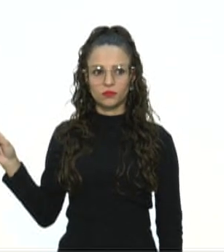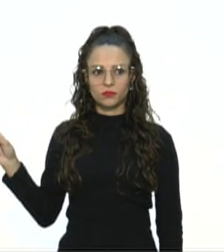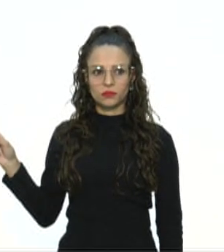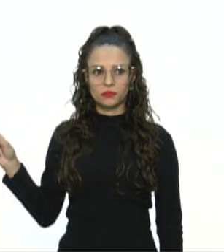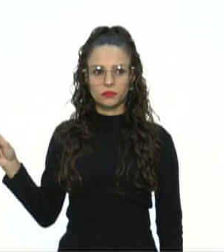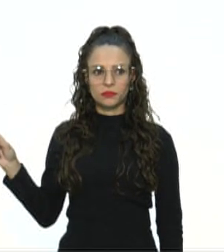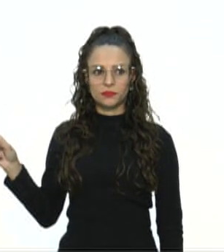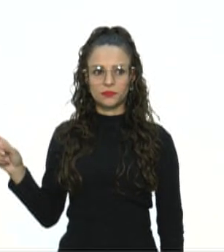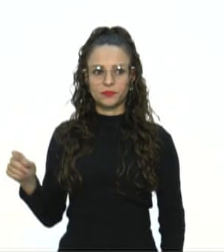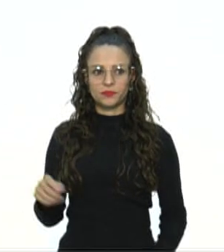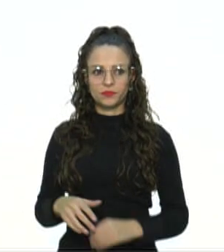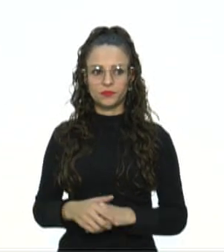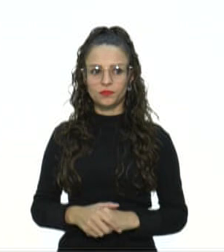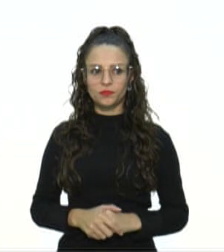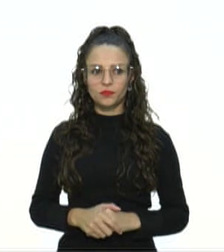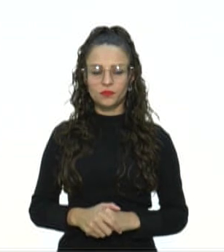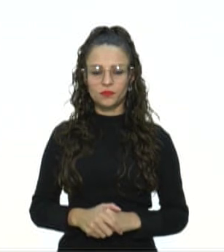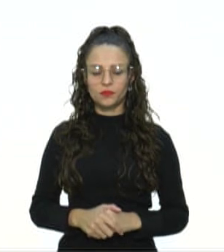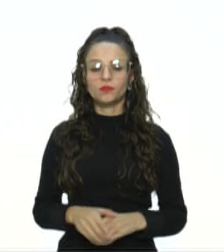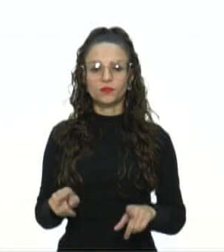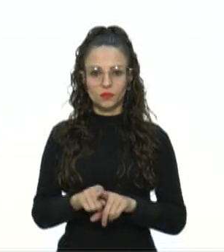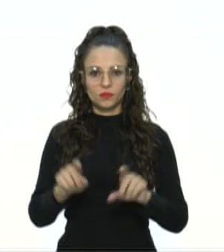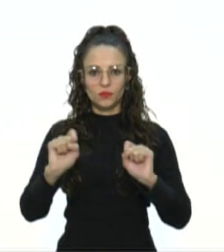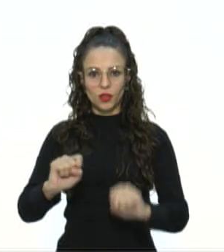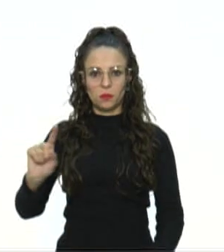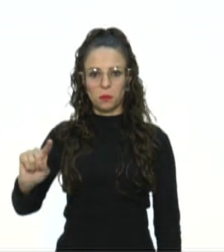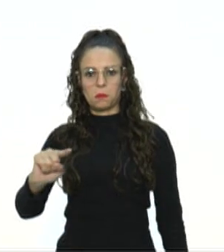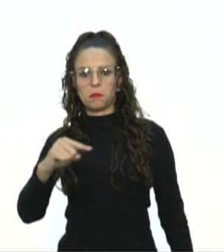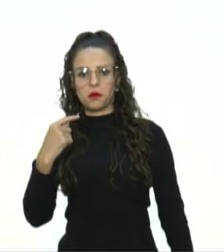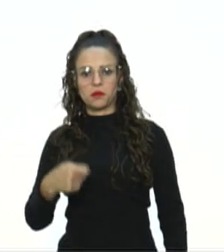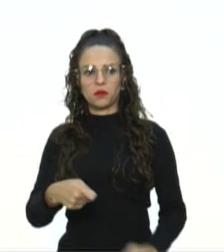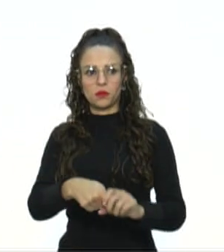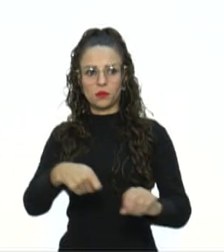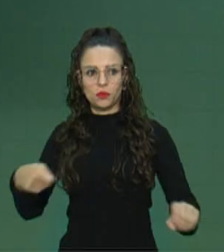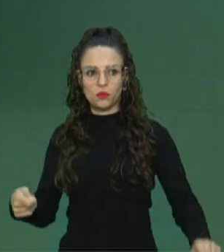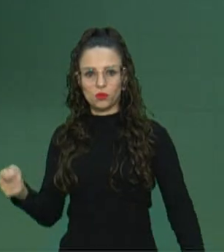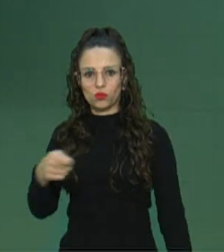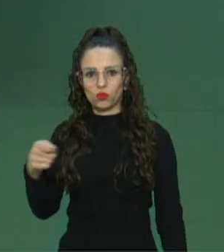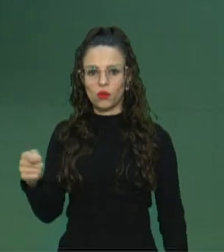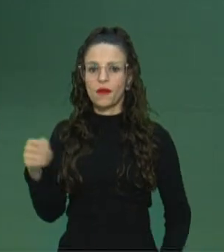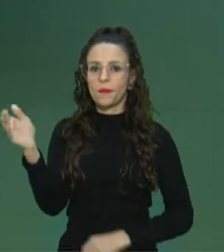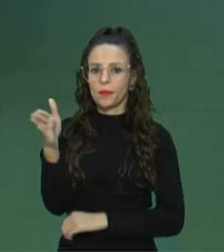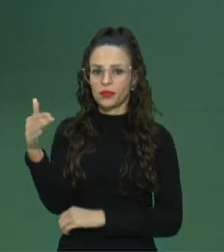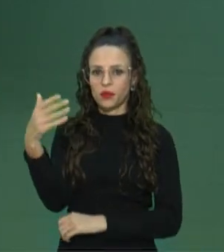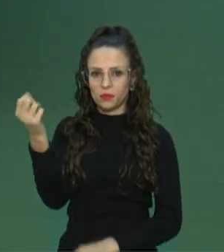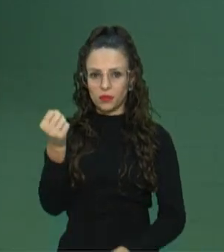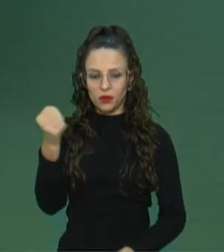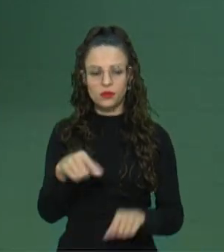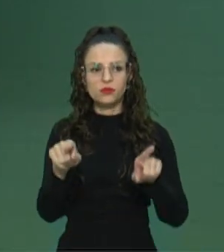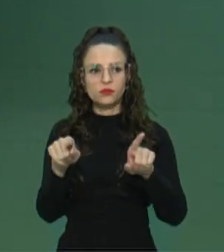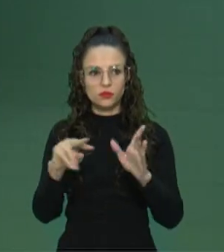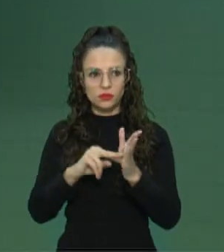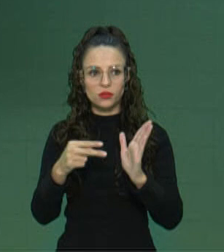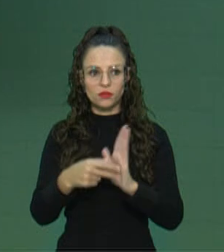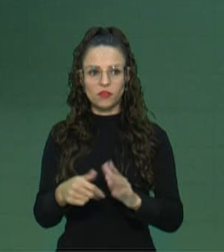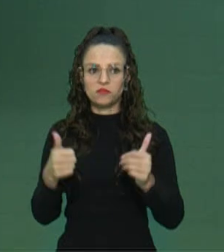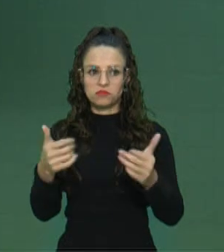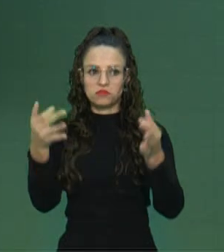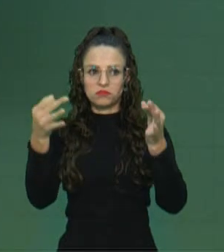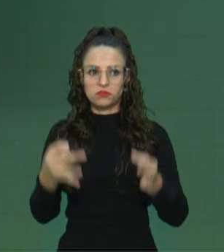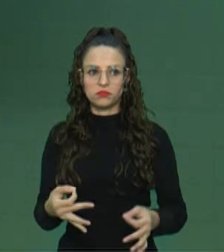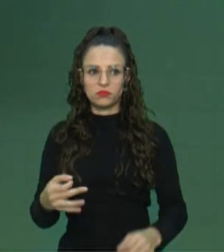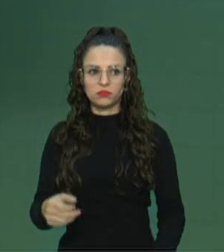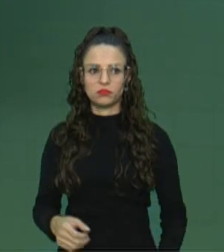golpe numa região válida lá, pode ver que a arbitragem sinalizou com a bandeira branca, então golpe válido também. Então está toda